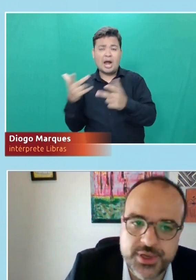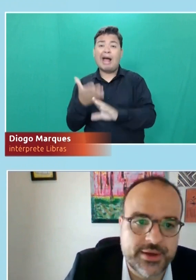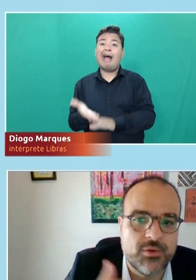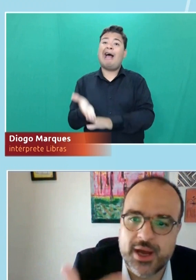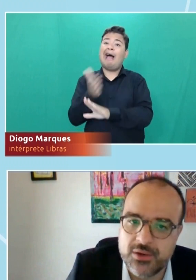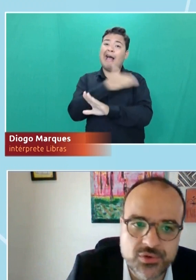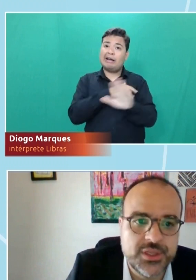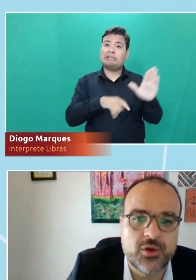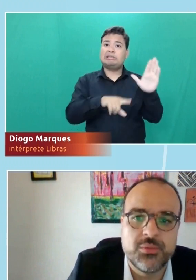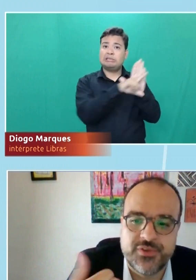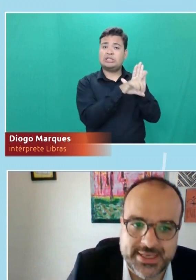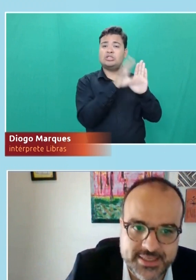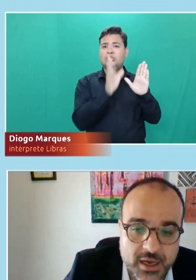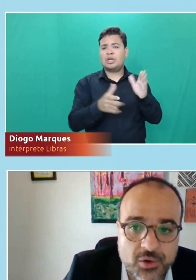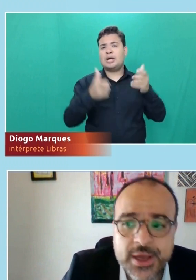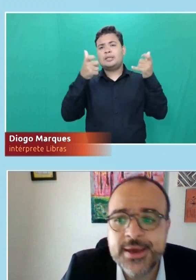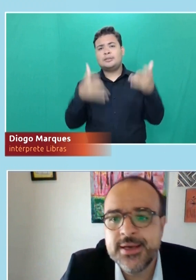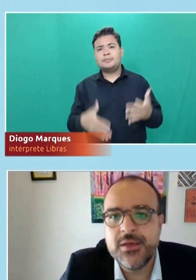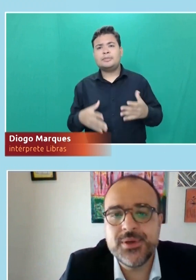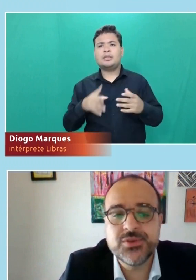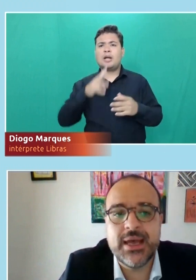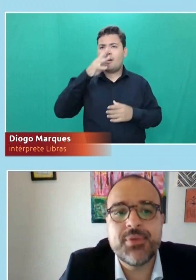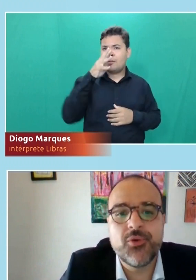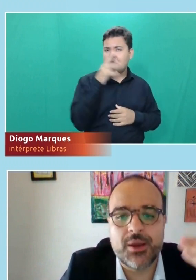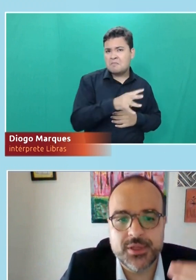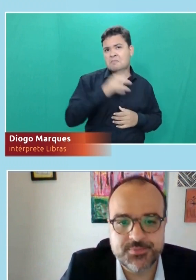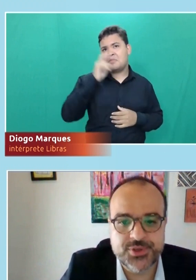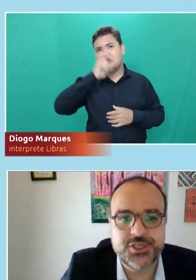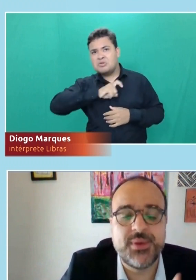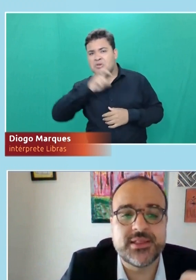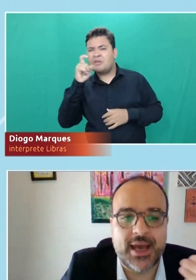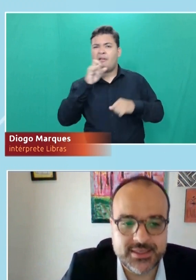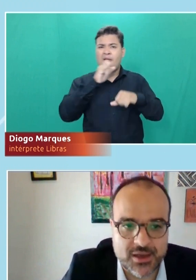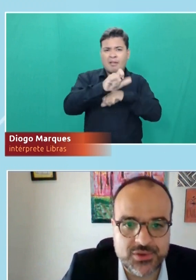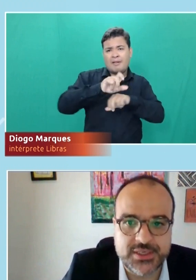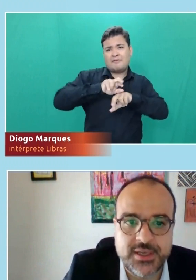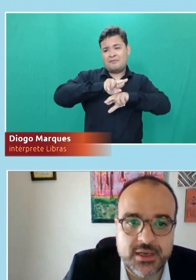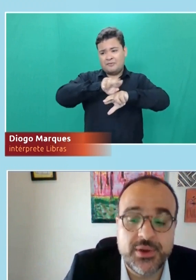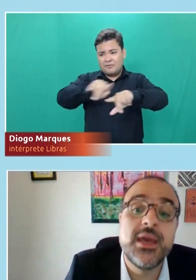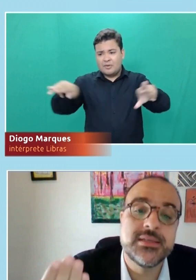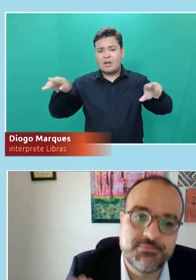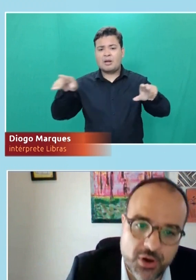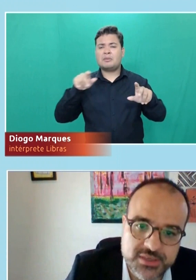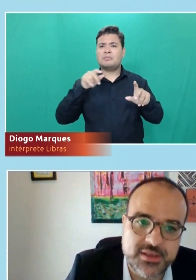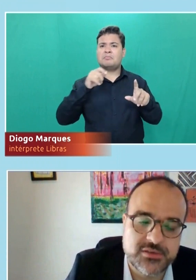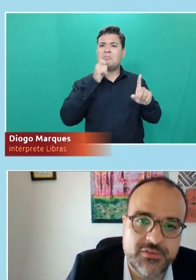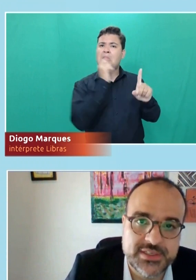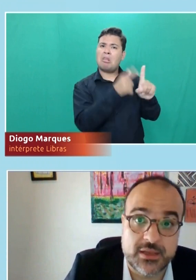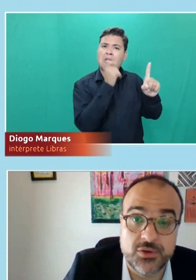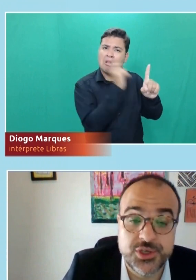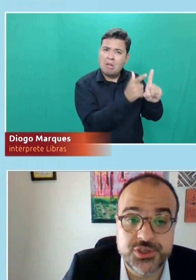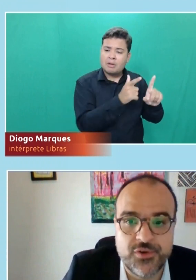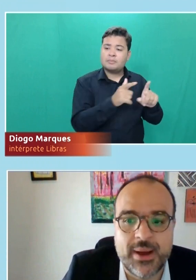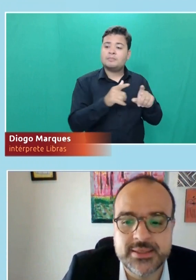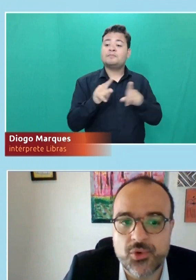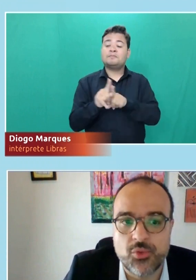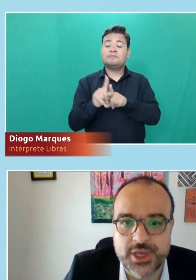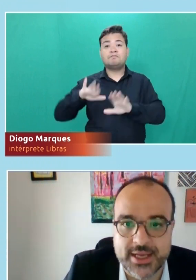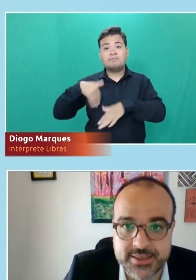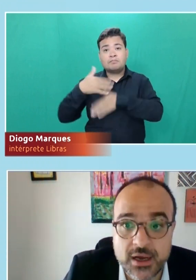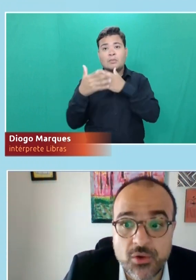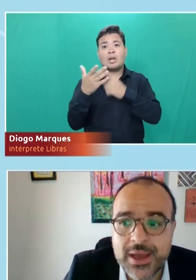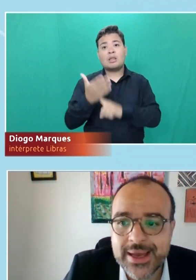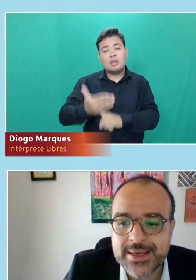como injúria, como calúnia, como difamação, depois os aprimoramentos procedimentais que aconteceram em resposta às novas tecnologias de